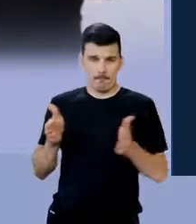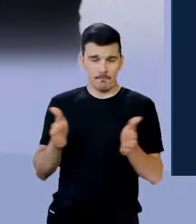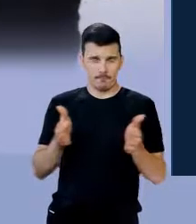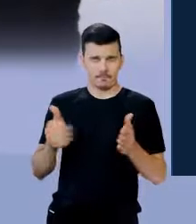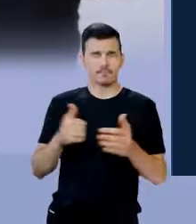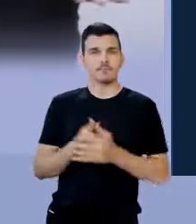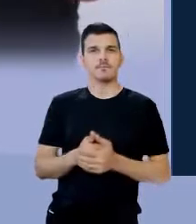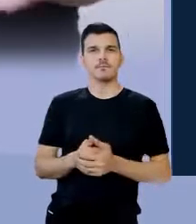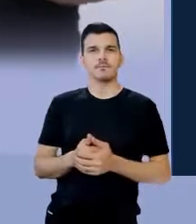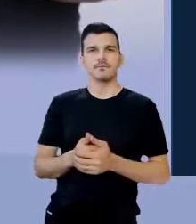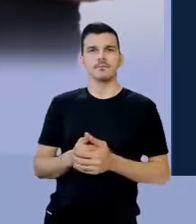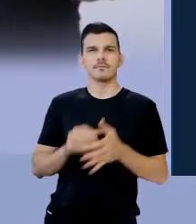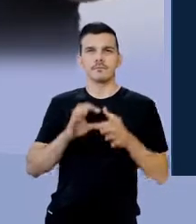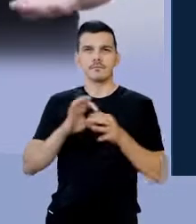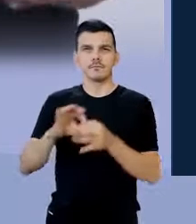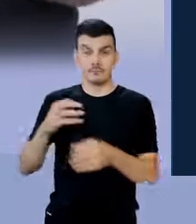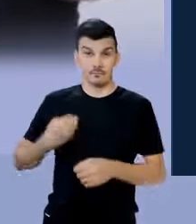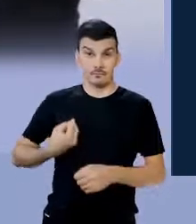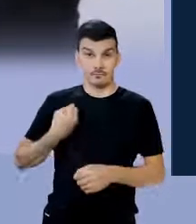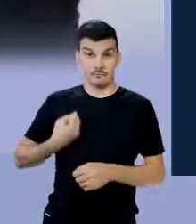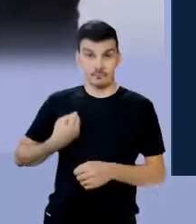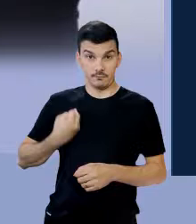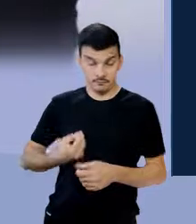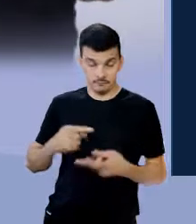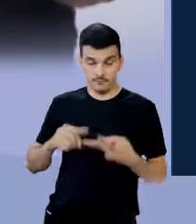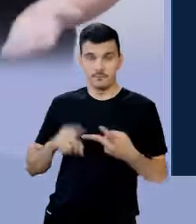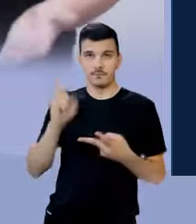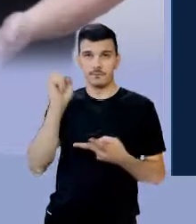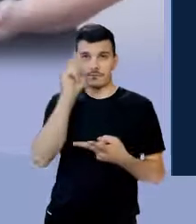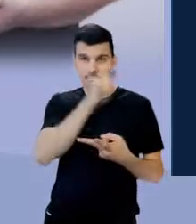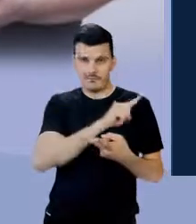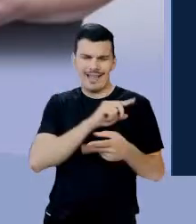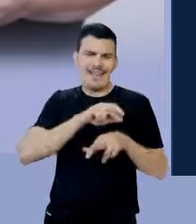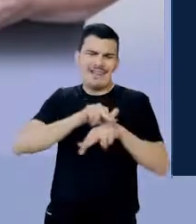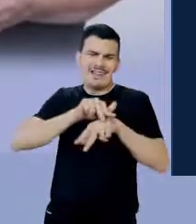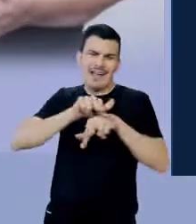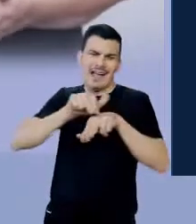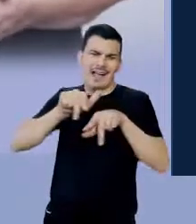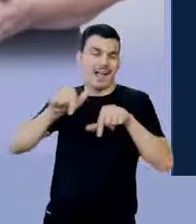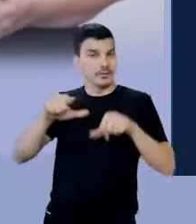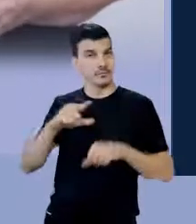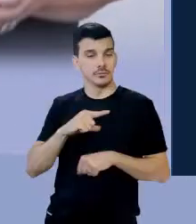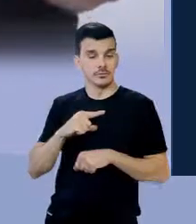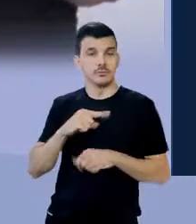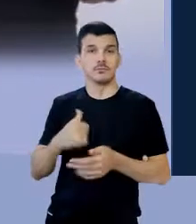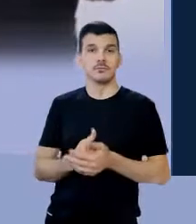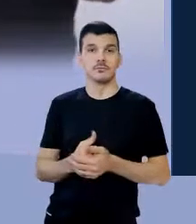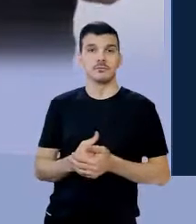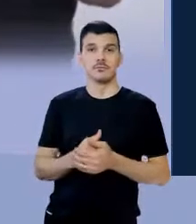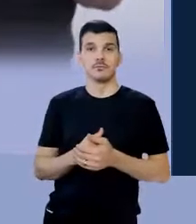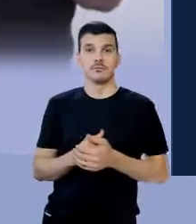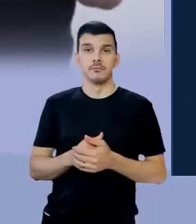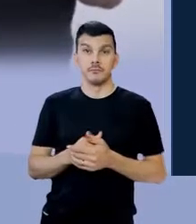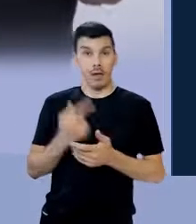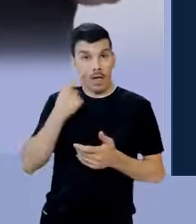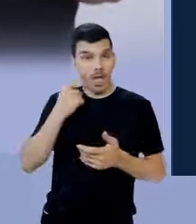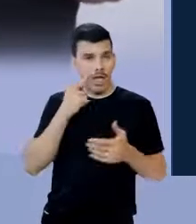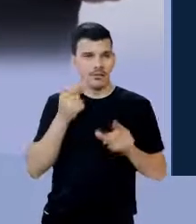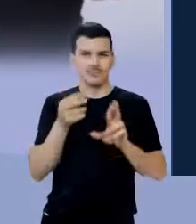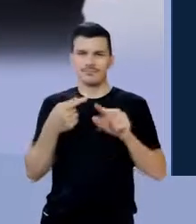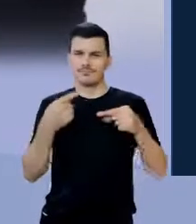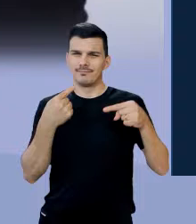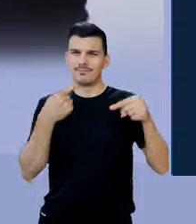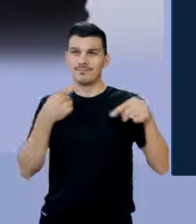que as vivências, as dificuldades eram enormes. E o